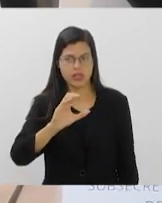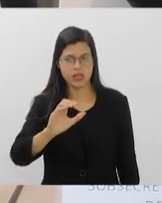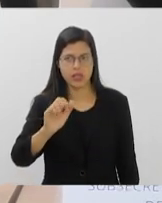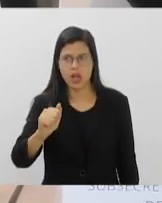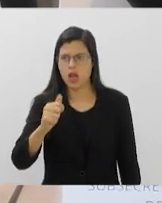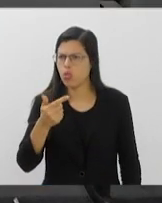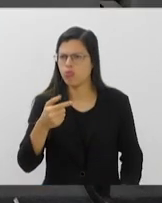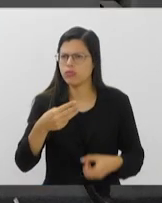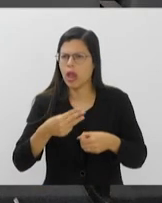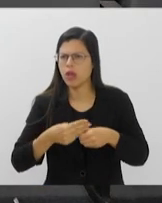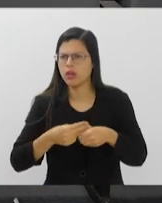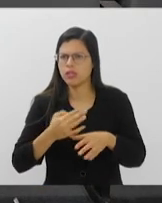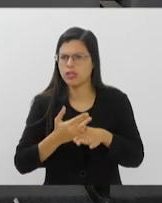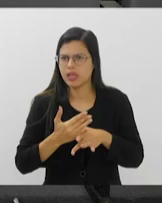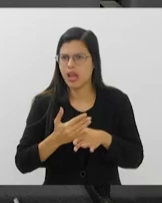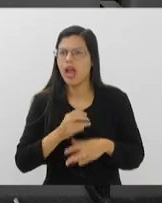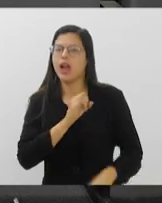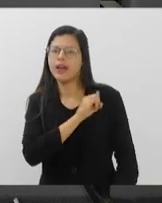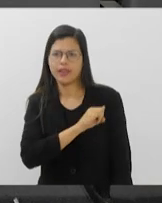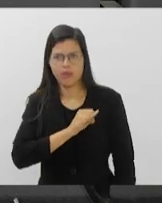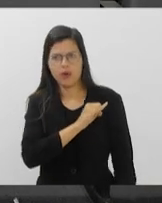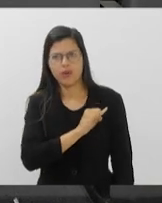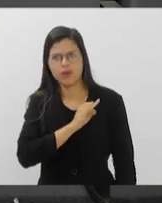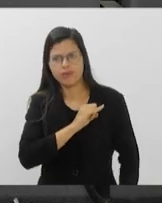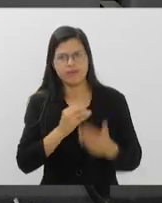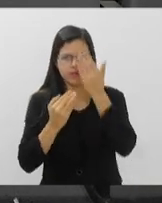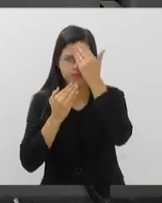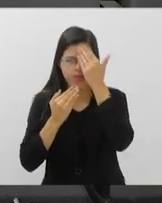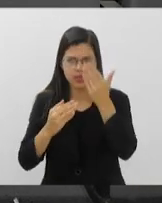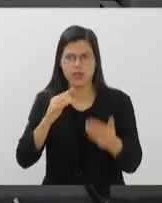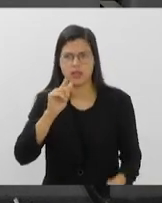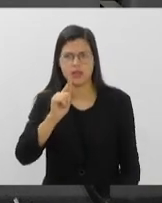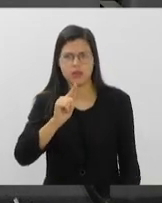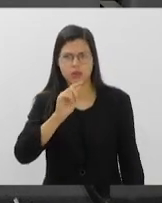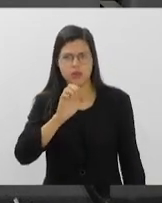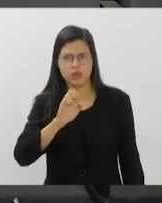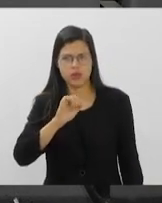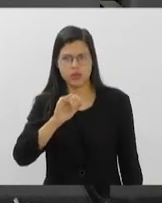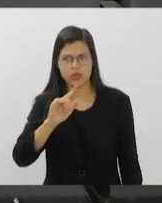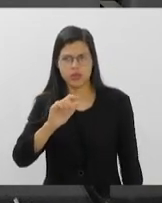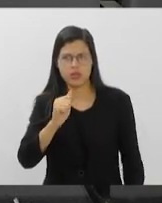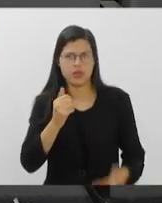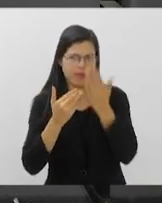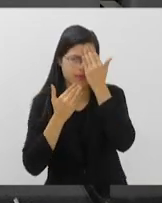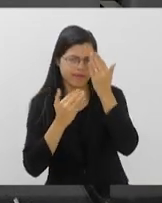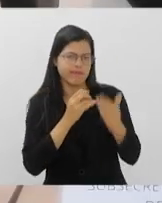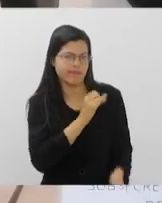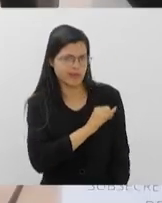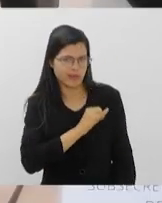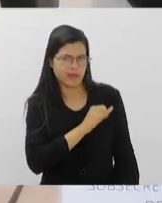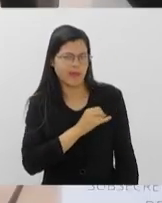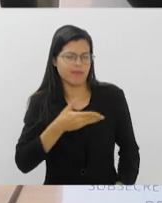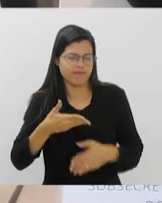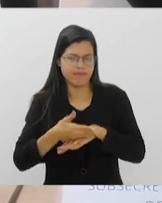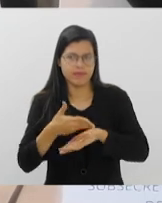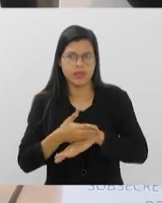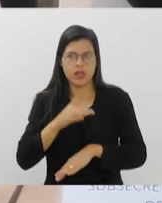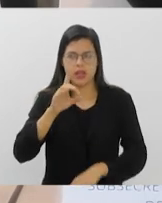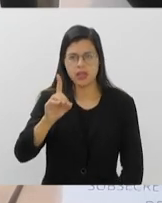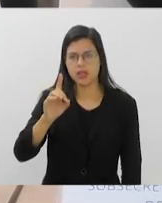município é Itaboraí obrigada jeisa pela sua presença obrigada por Itaboraí está aqui edenise